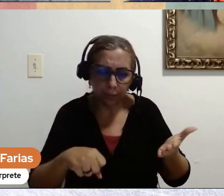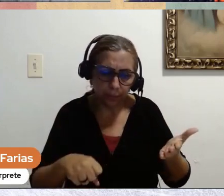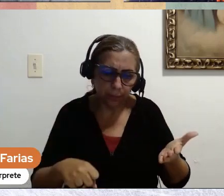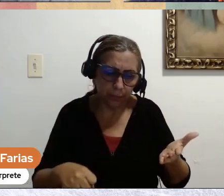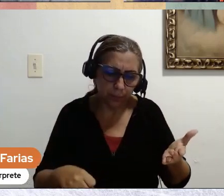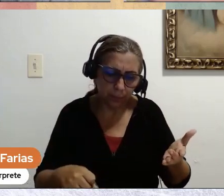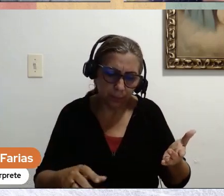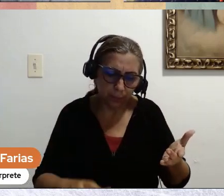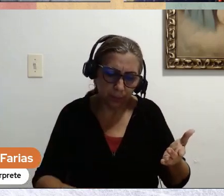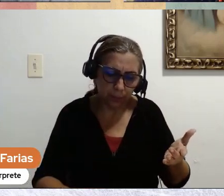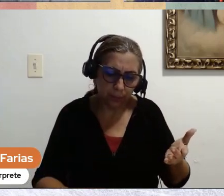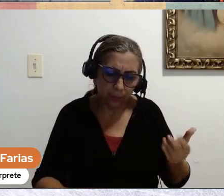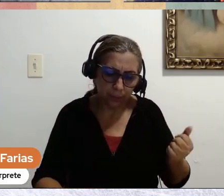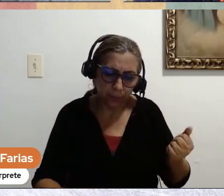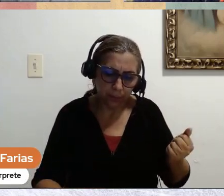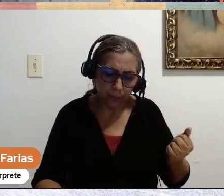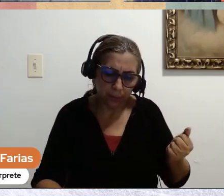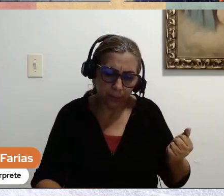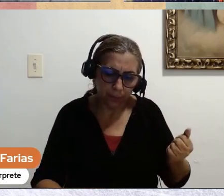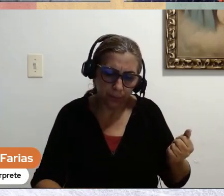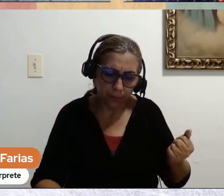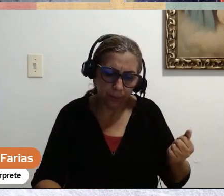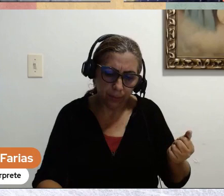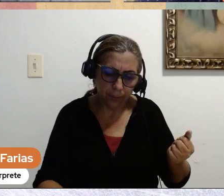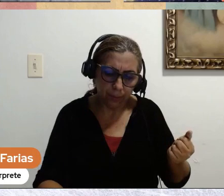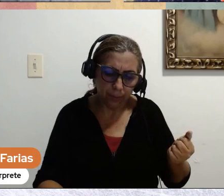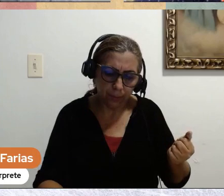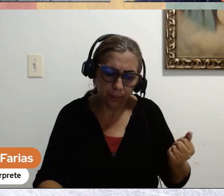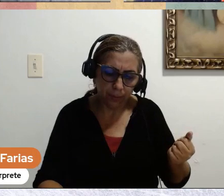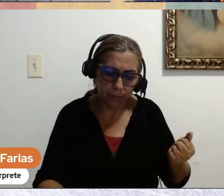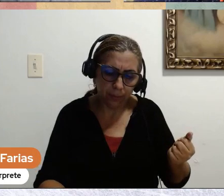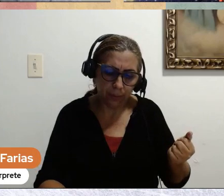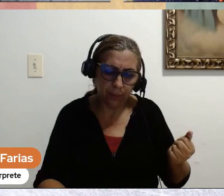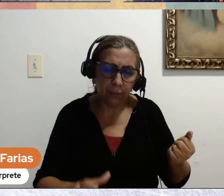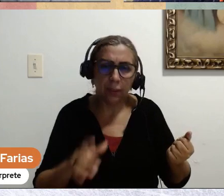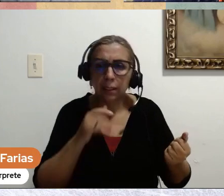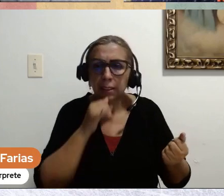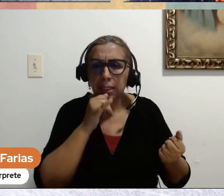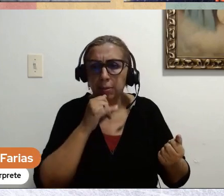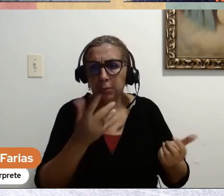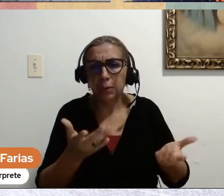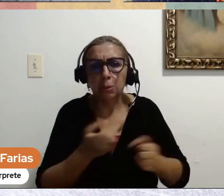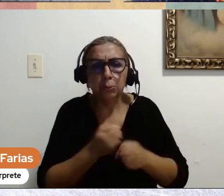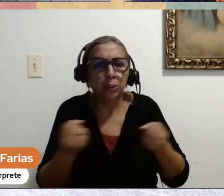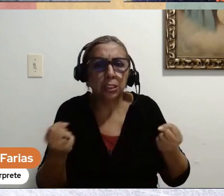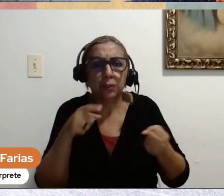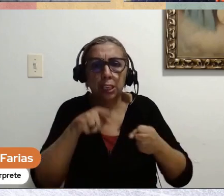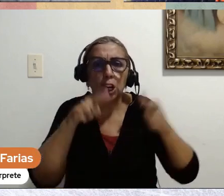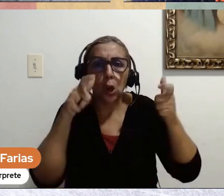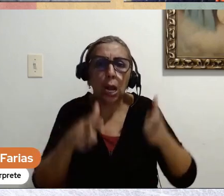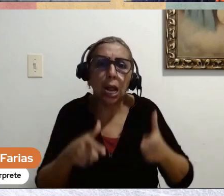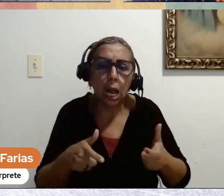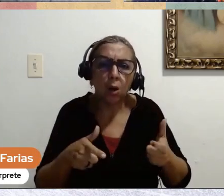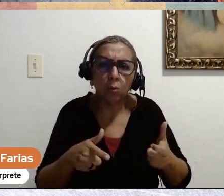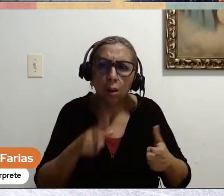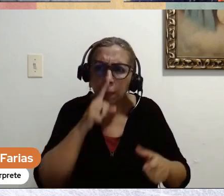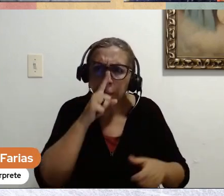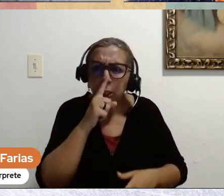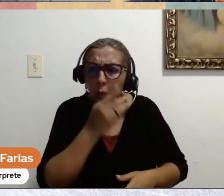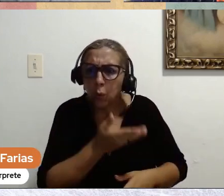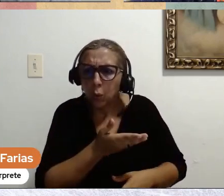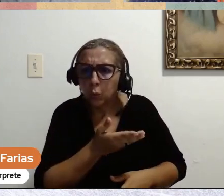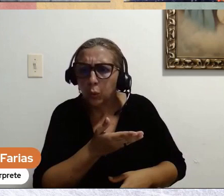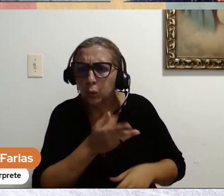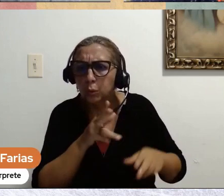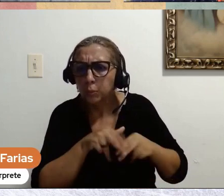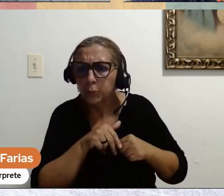uma obsolescência também. Porque não é possível que eu não sabia que aquele local era perigoso. Então, por isso